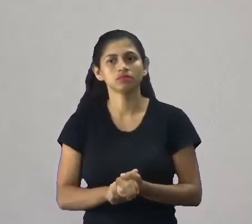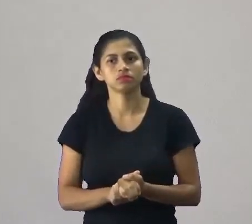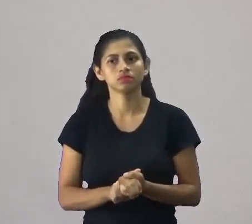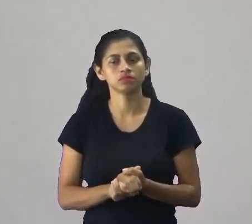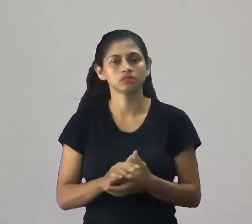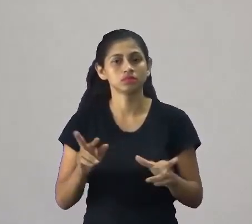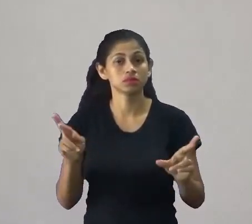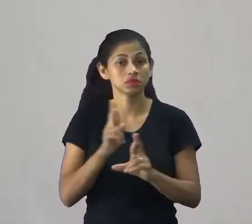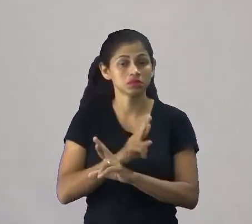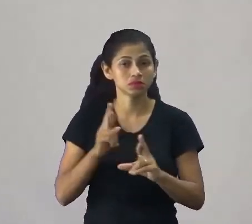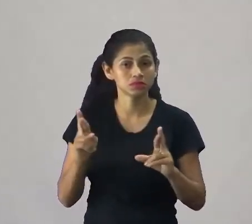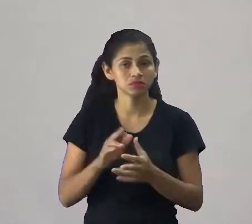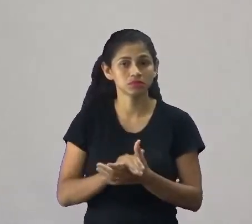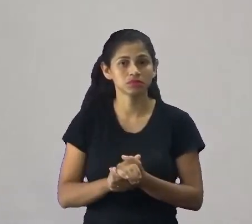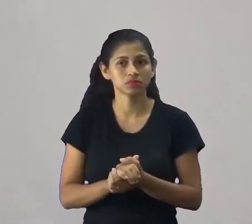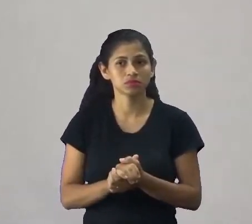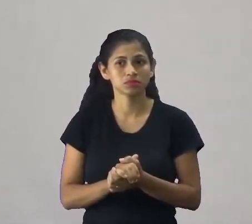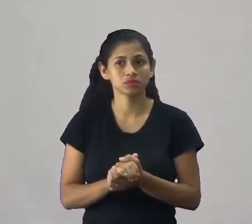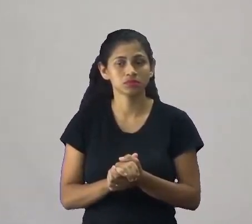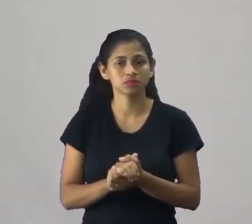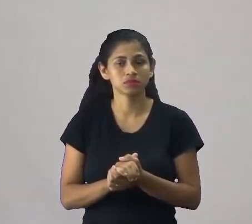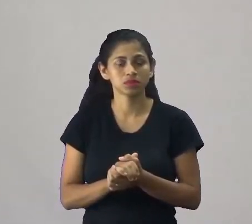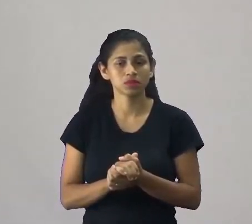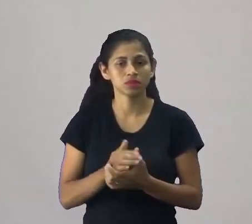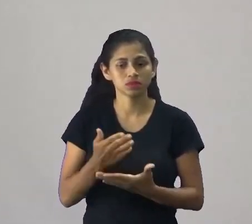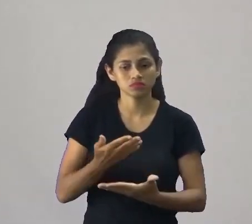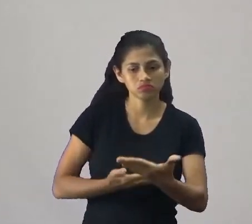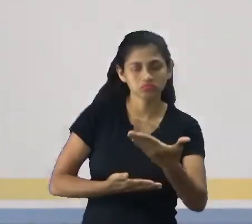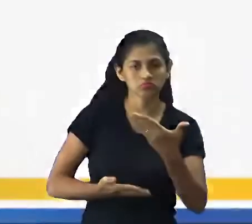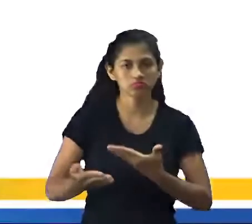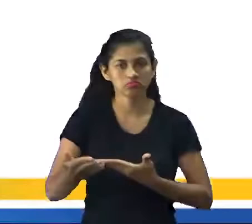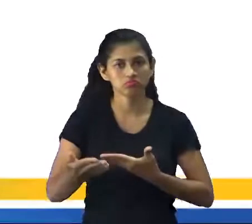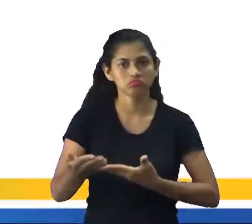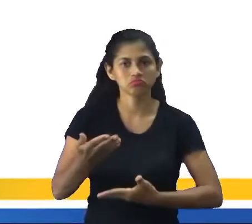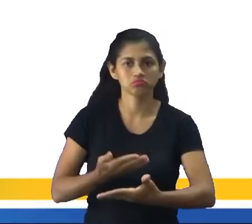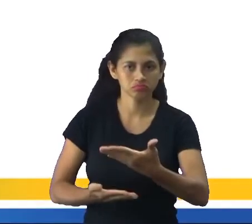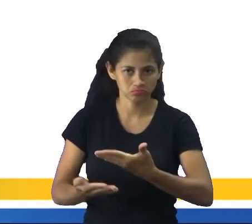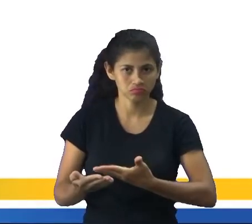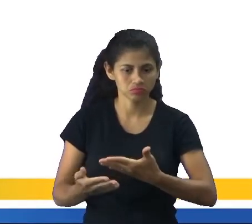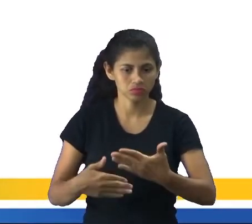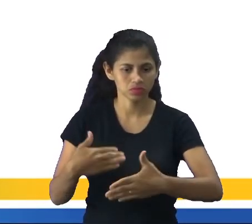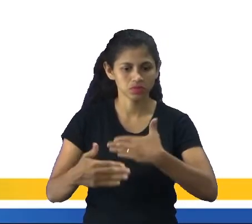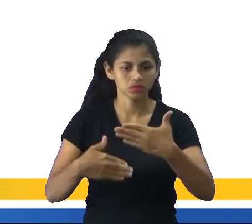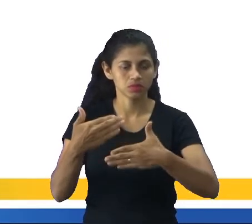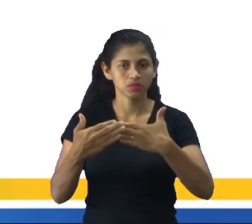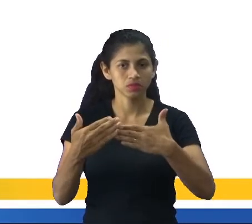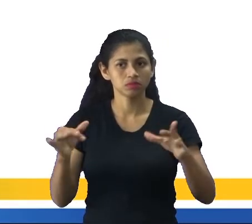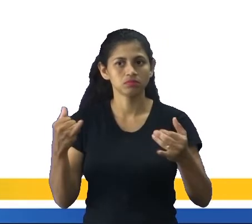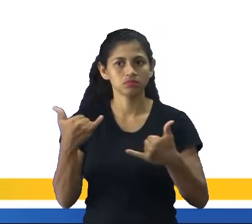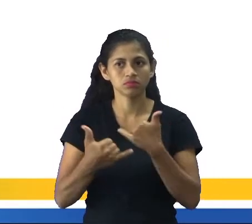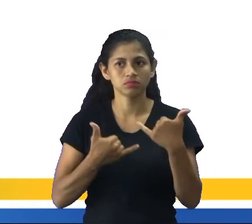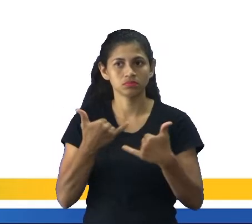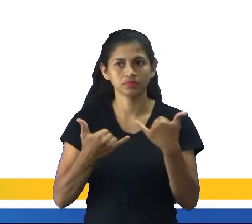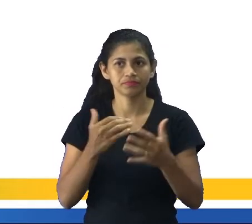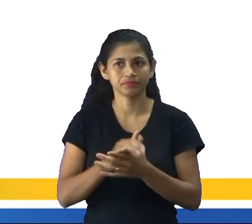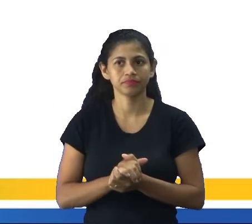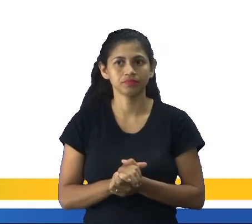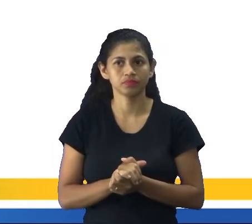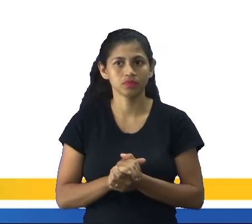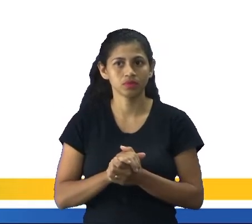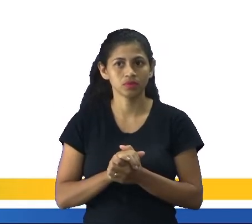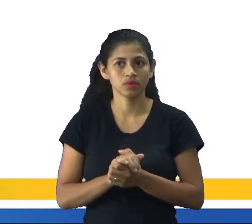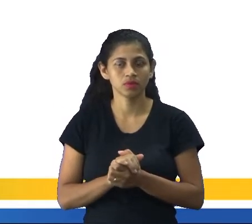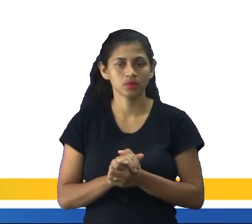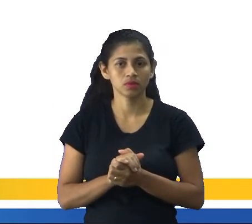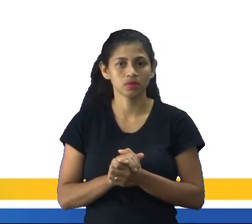essa fusão, essa cruza mesmo, essa troca de culturas que a gente desenvolve por meio da brincadeira. Além disso, né, torna-se